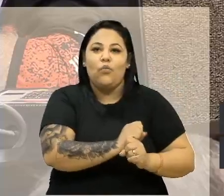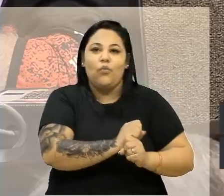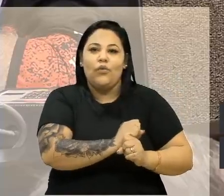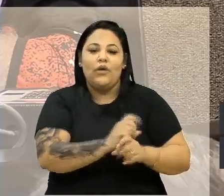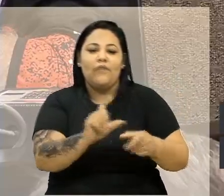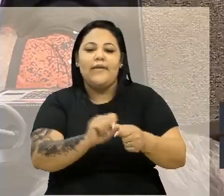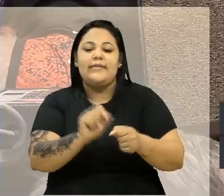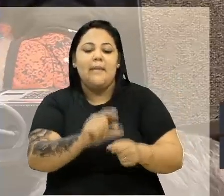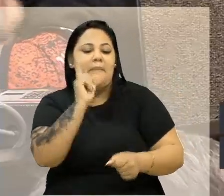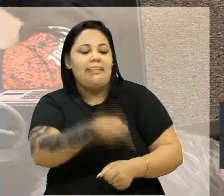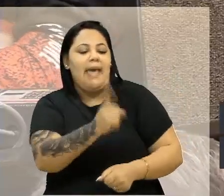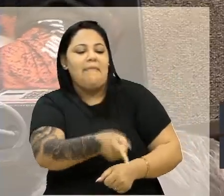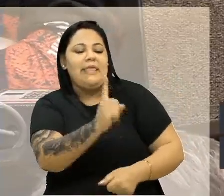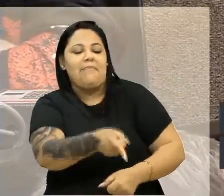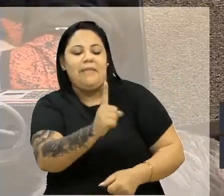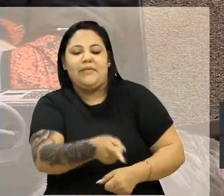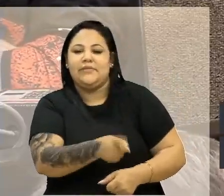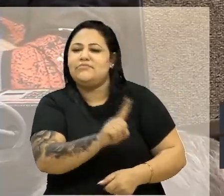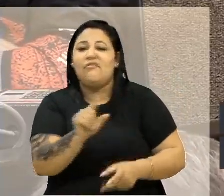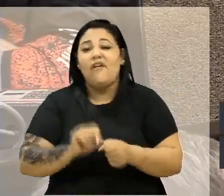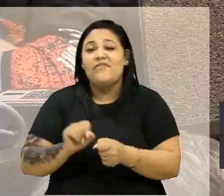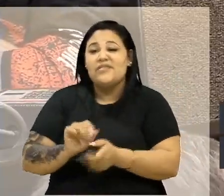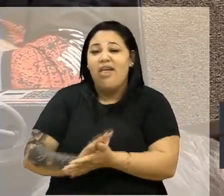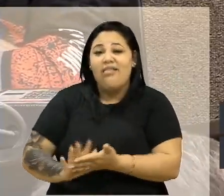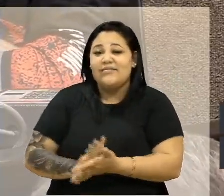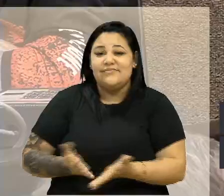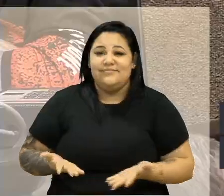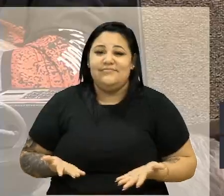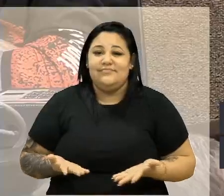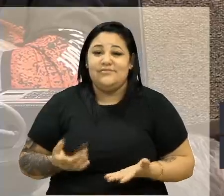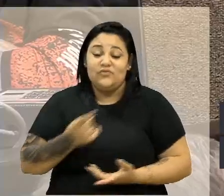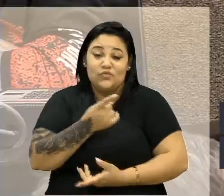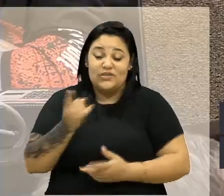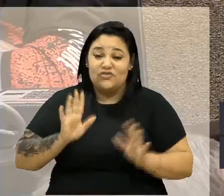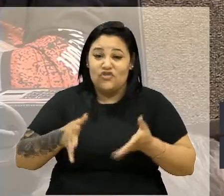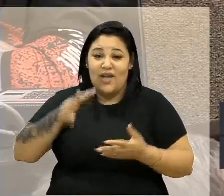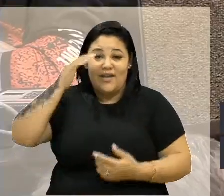acontecer. Os senhores e as senhoras já imaginaram